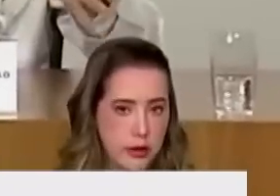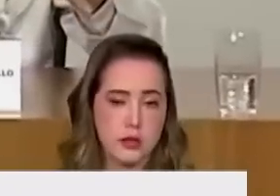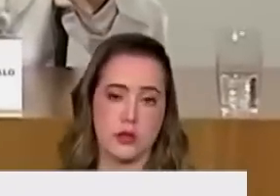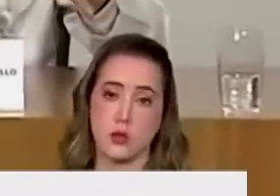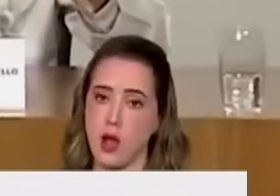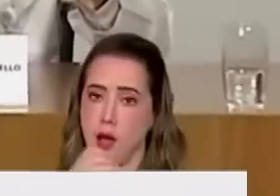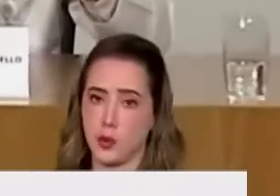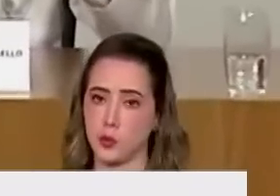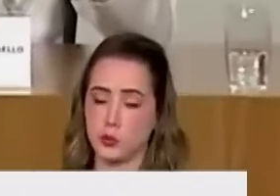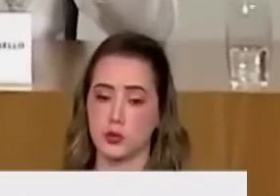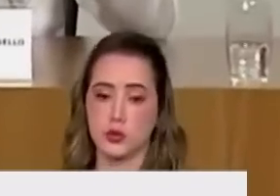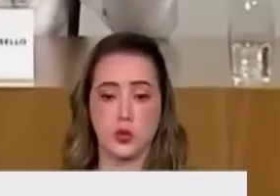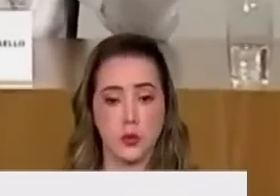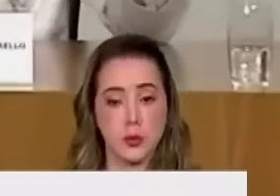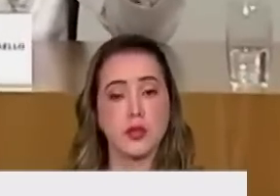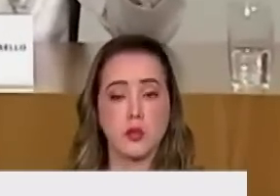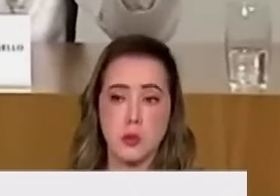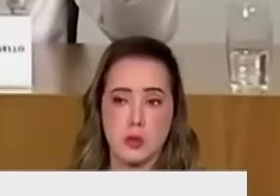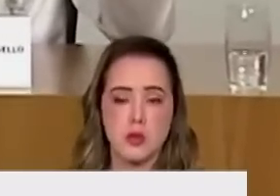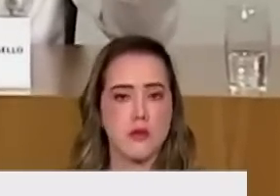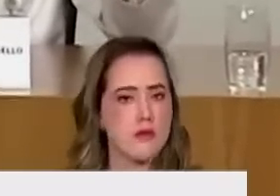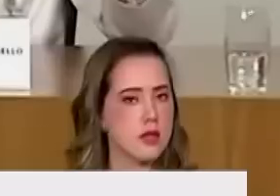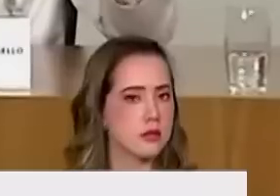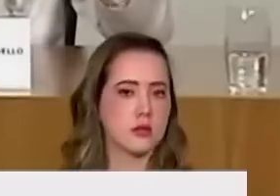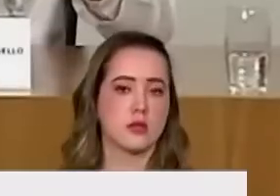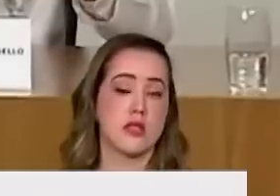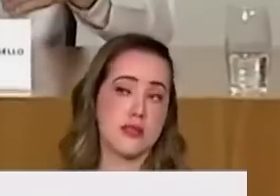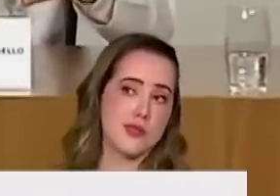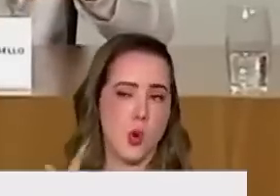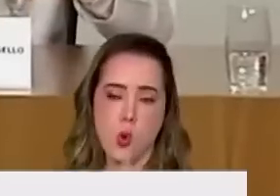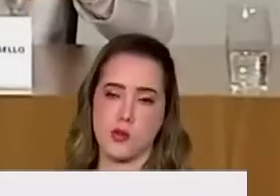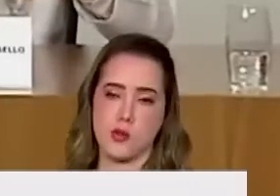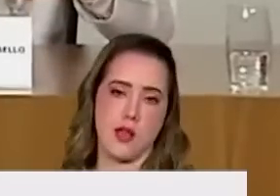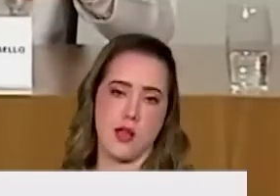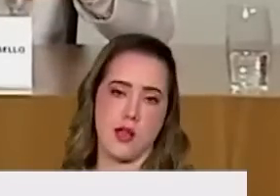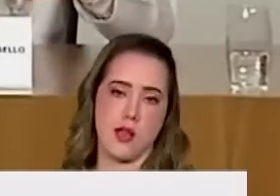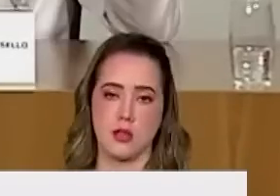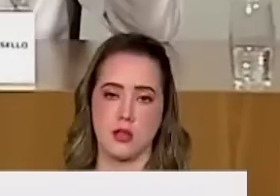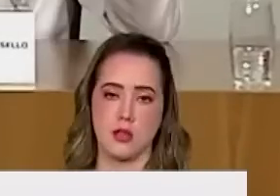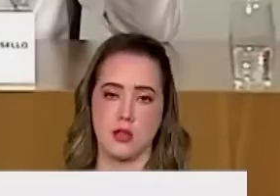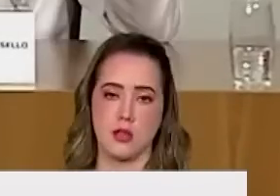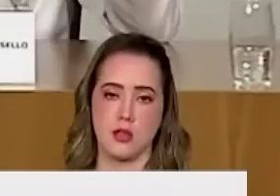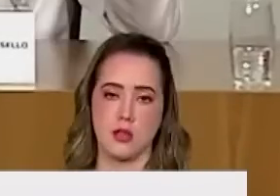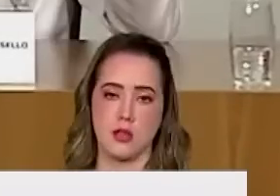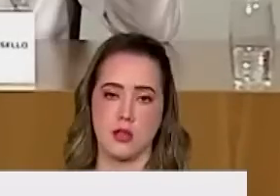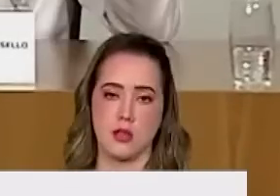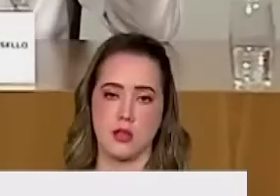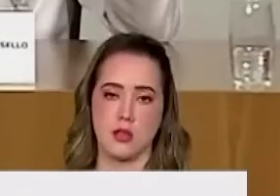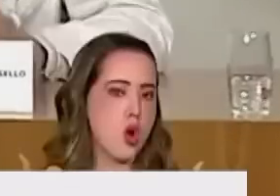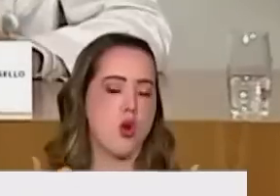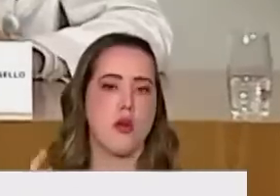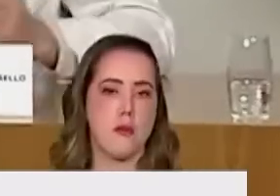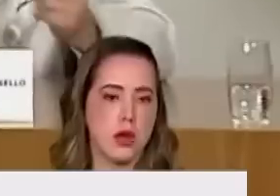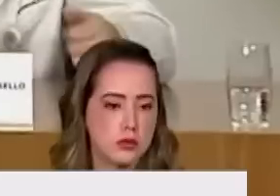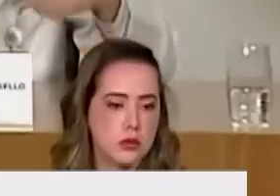isso o mais rapidamente possível. Quando dá, vai para frente, tenta ir para frente. Quando não dá, espera até que ele se recupere mais e consiga